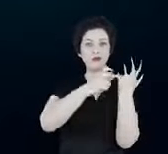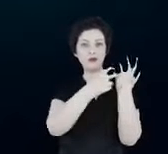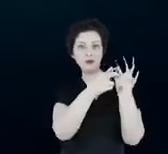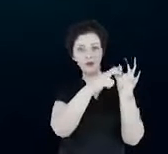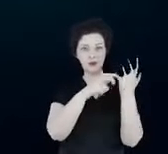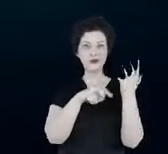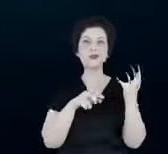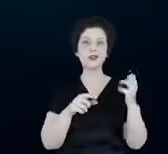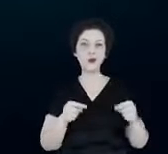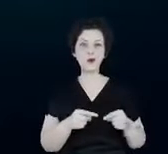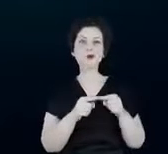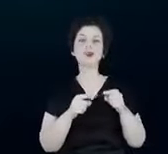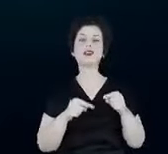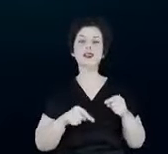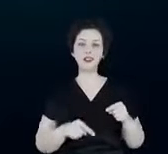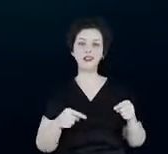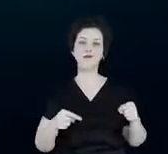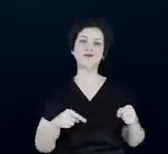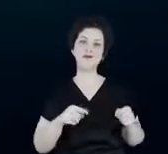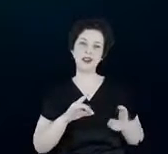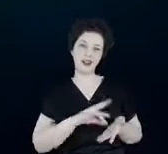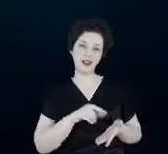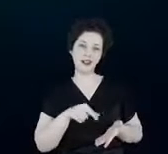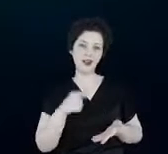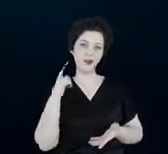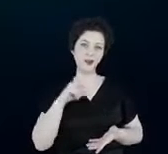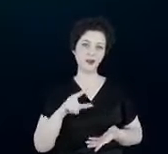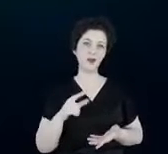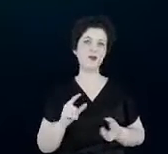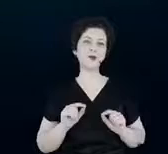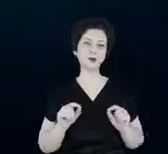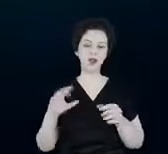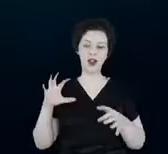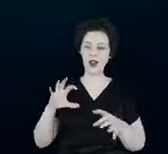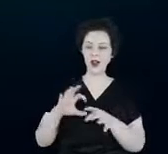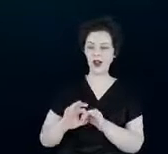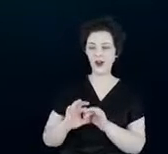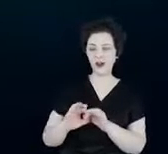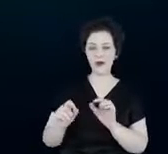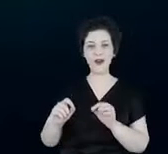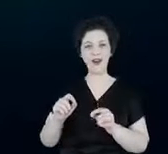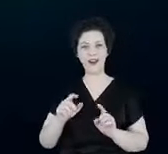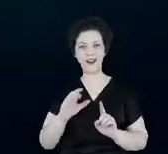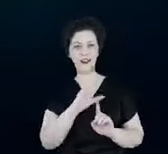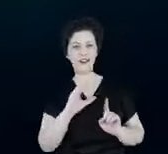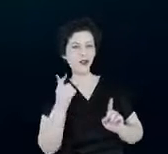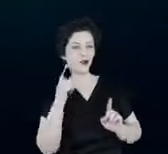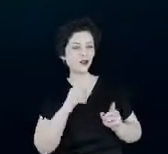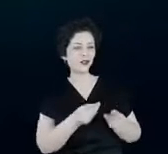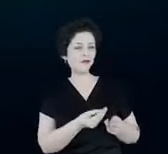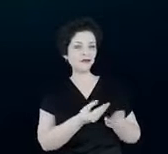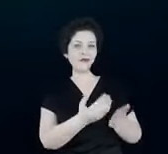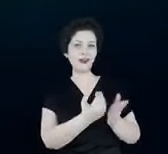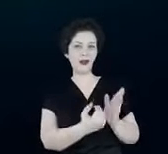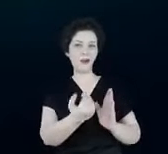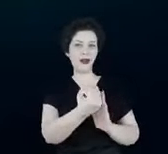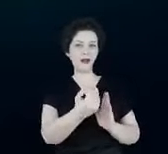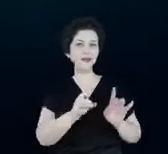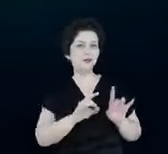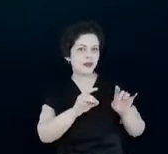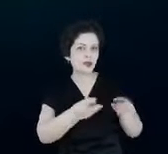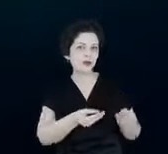que tinha muito a ver com aquela realidade Então você ver como ele conseguiu conectar com cliente entregar algo a mais a